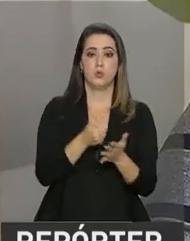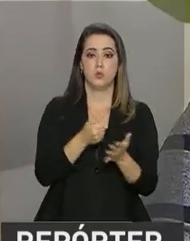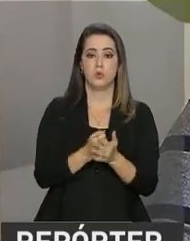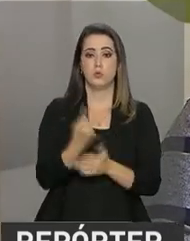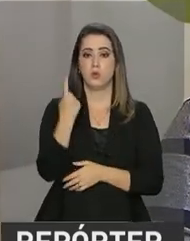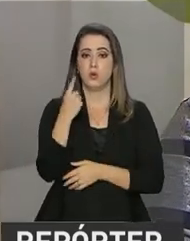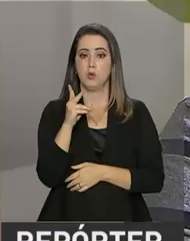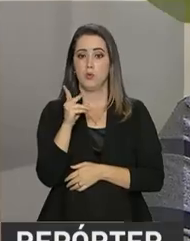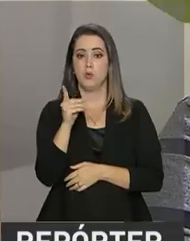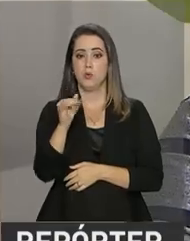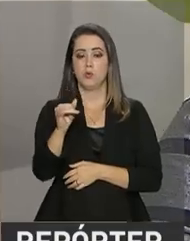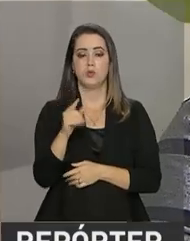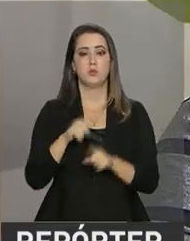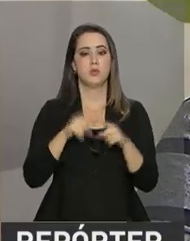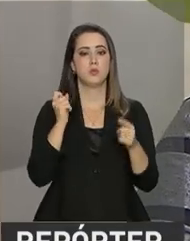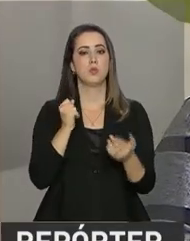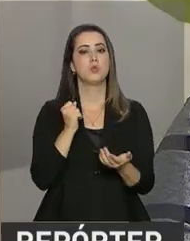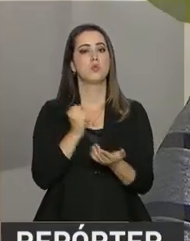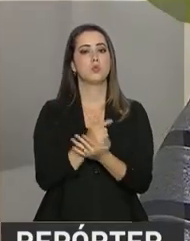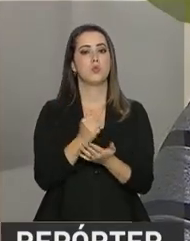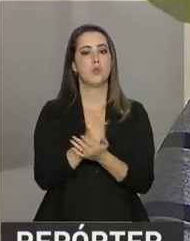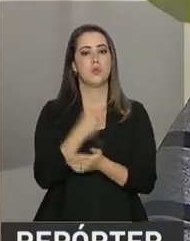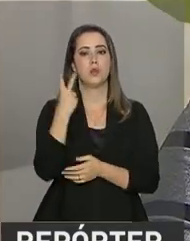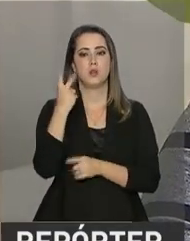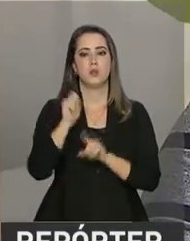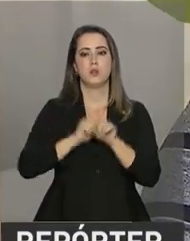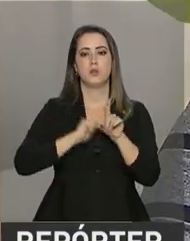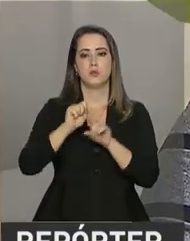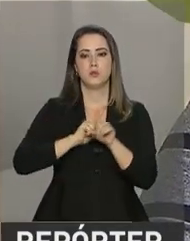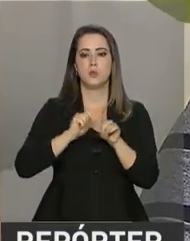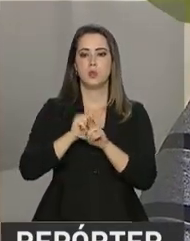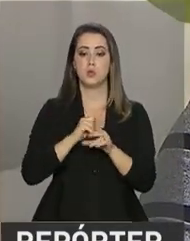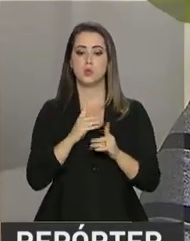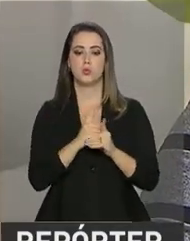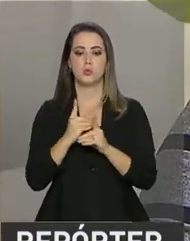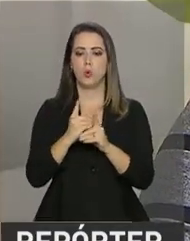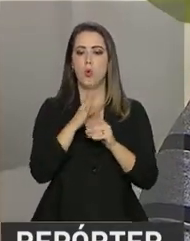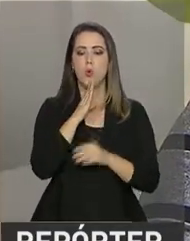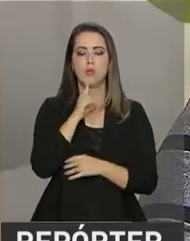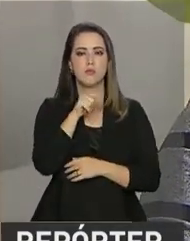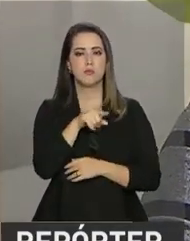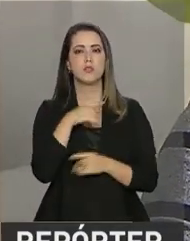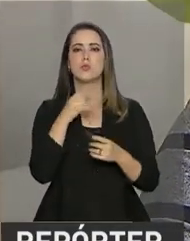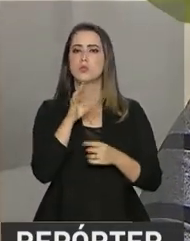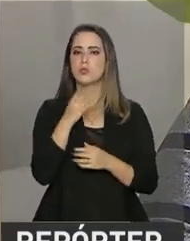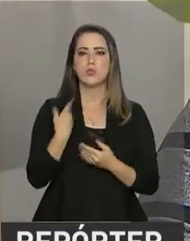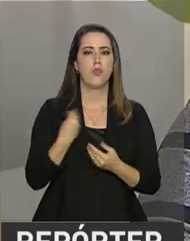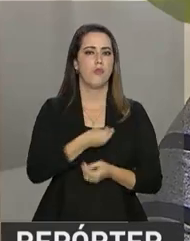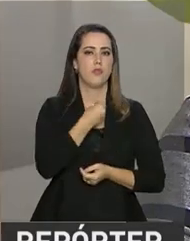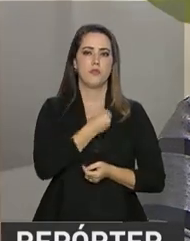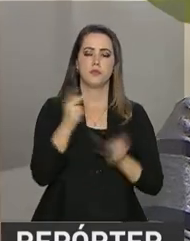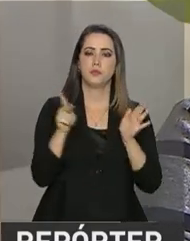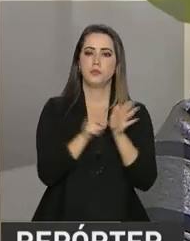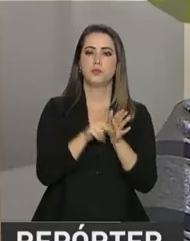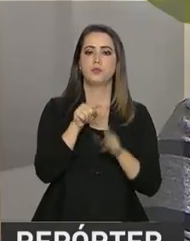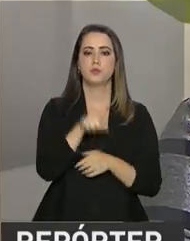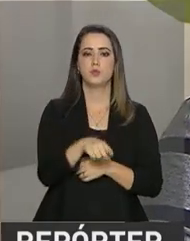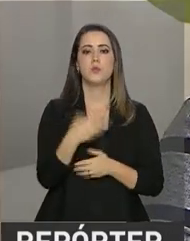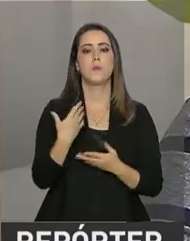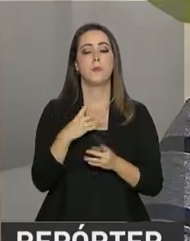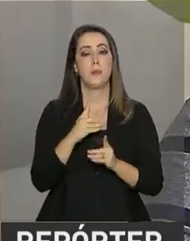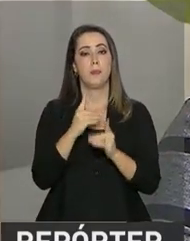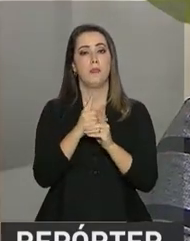de metrô por dia mas se pode comprar o cartão e usar dois meias que tu tem o conhecimento que você só se você for morando lá e